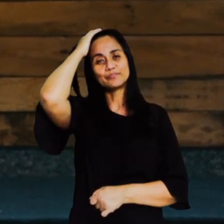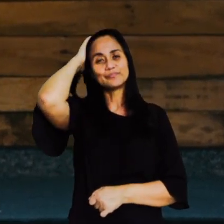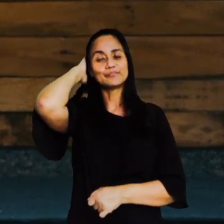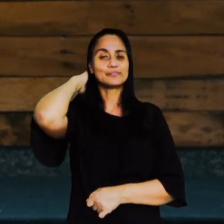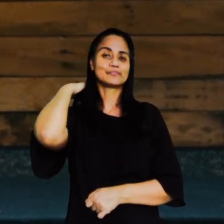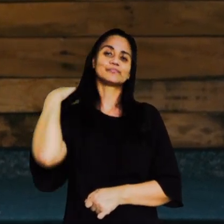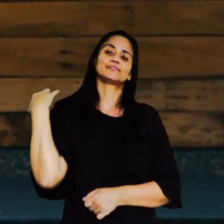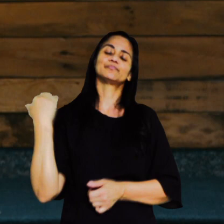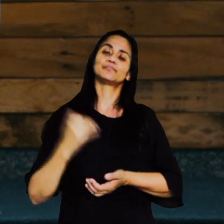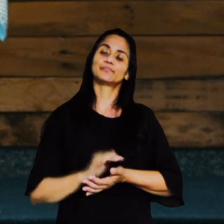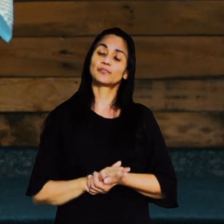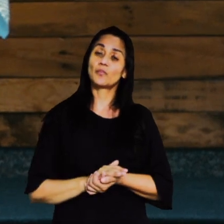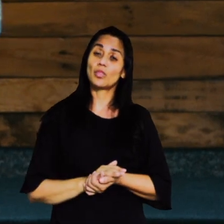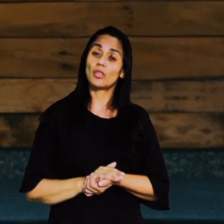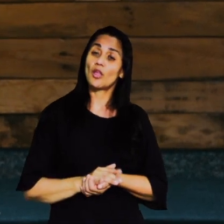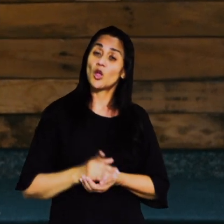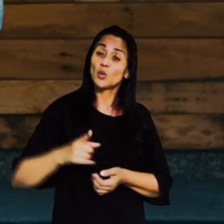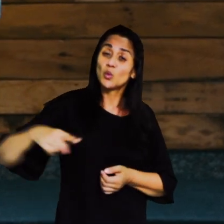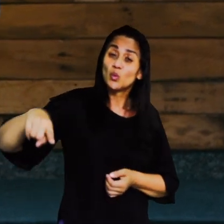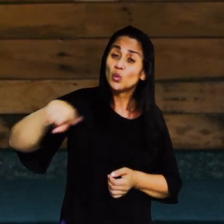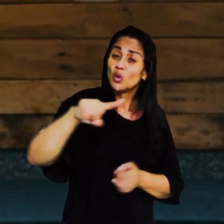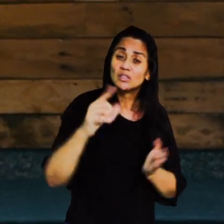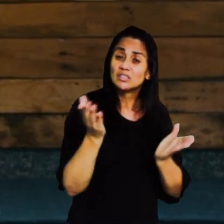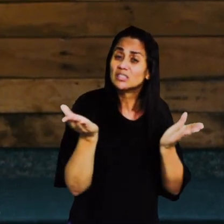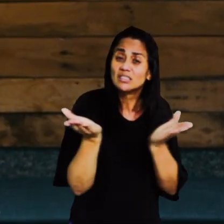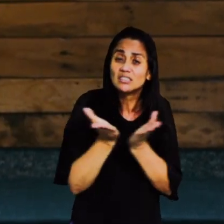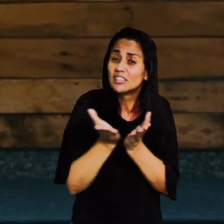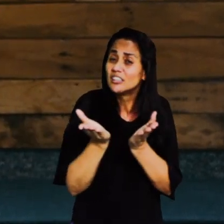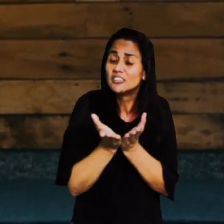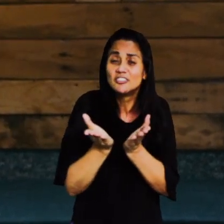É algo que o crente faz